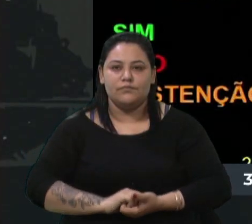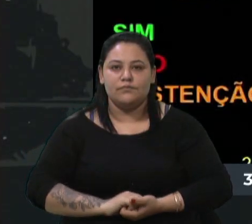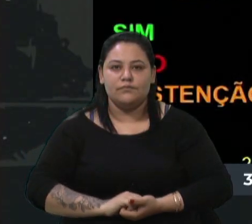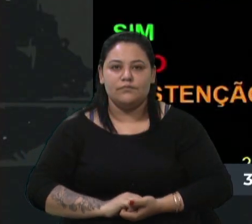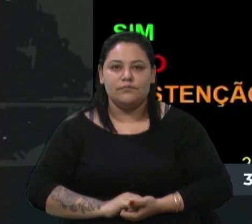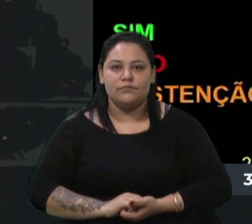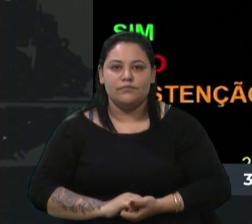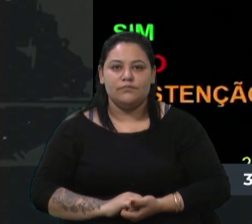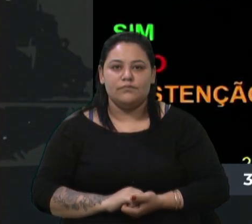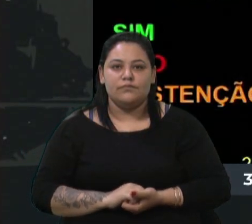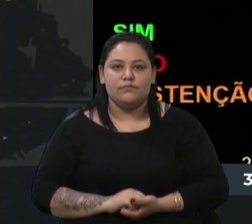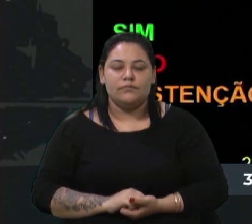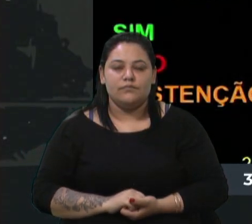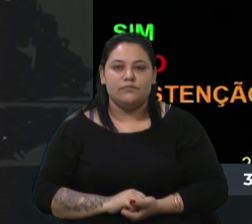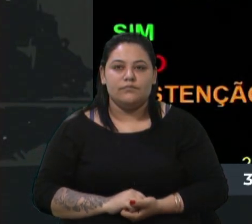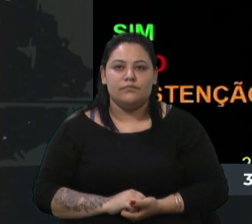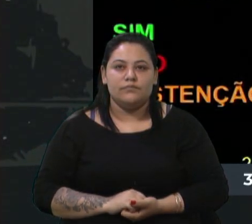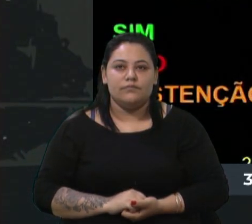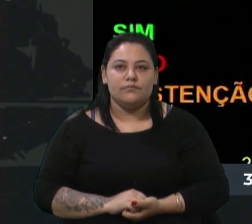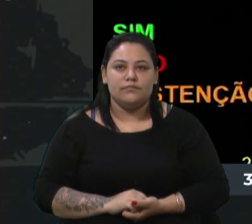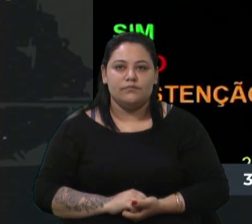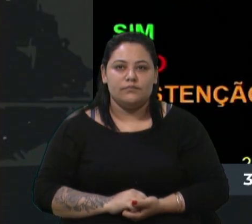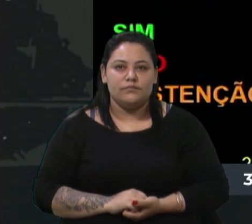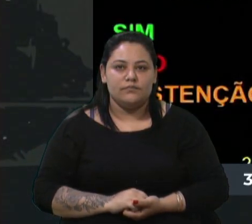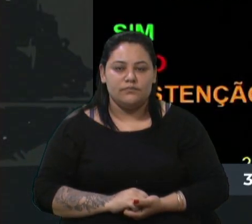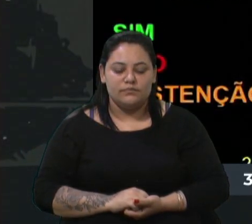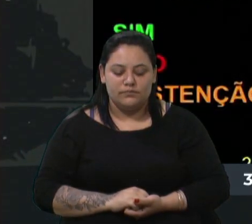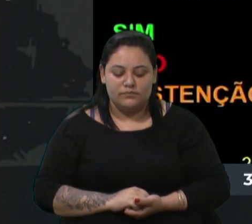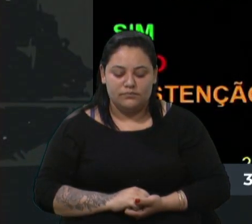Como vota Juliano Valim?